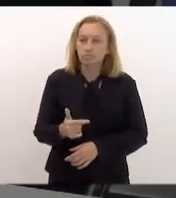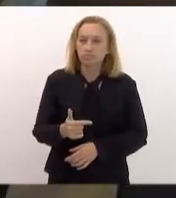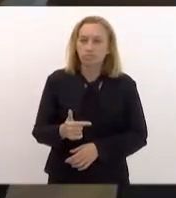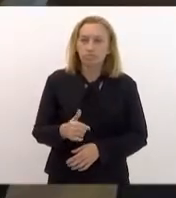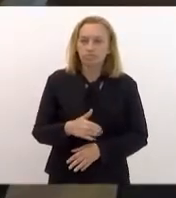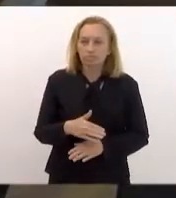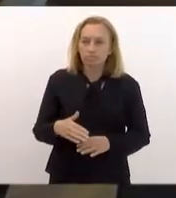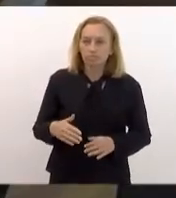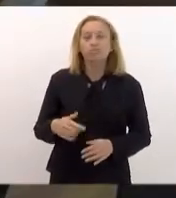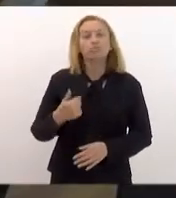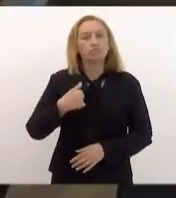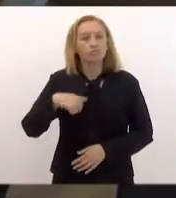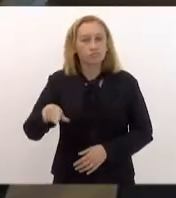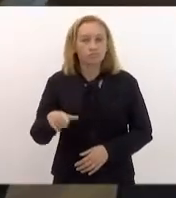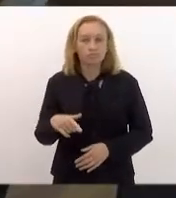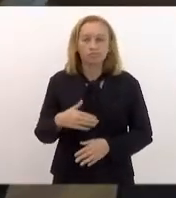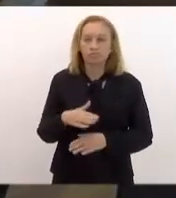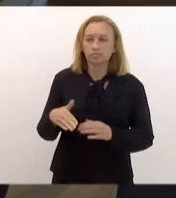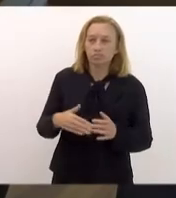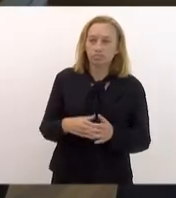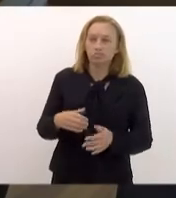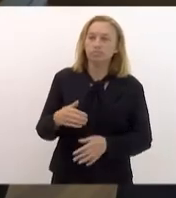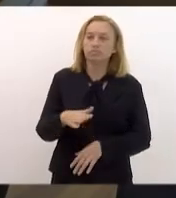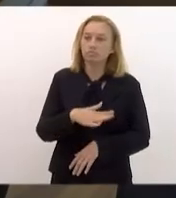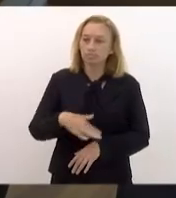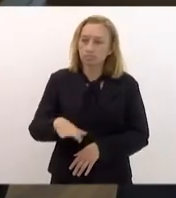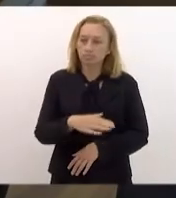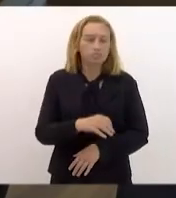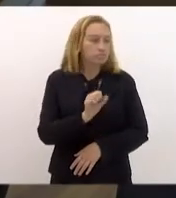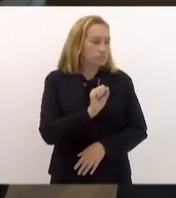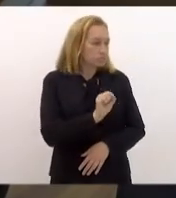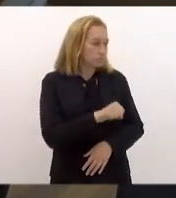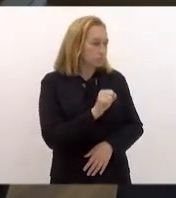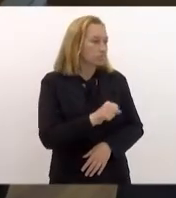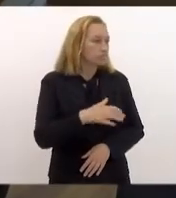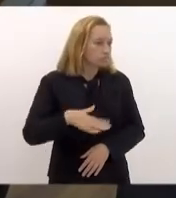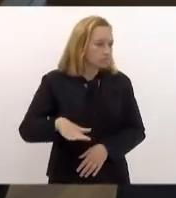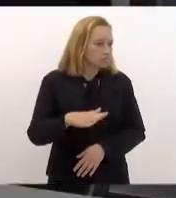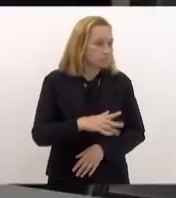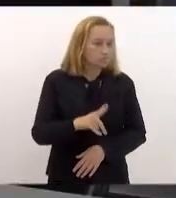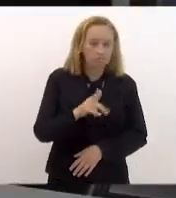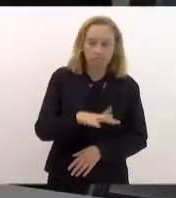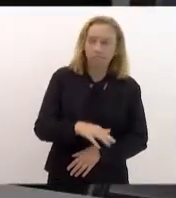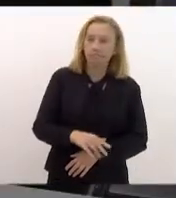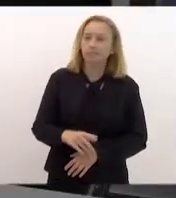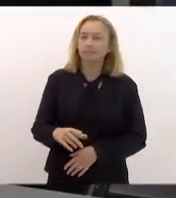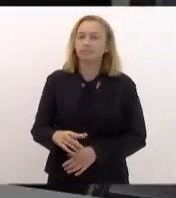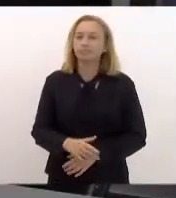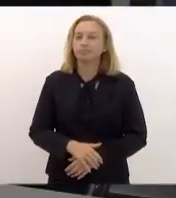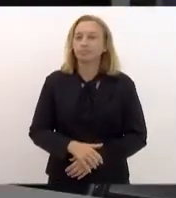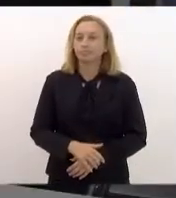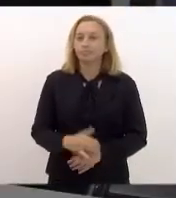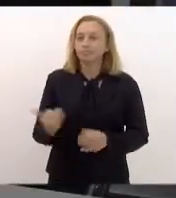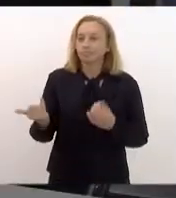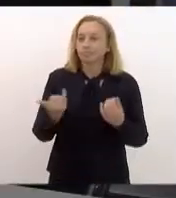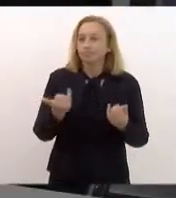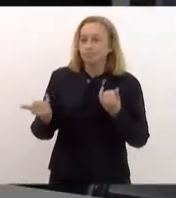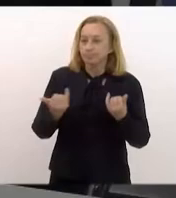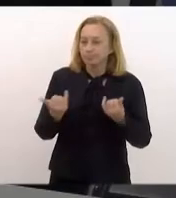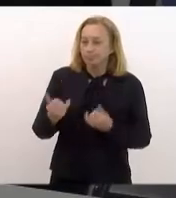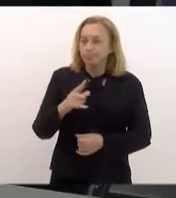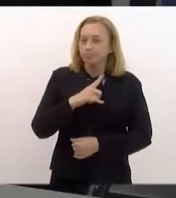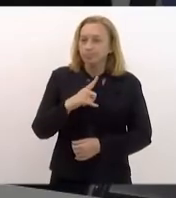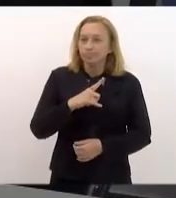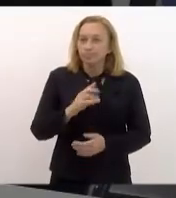áreas. Bom, então tudo bem, mas também tinha áreas que não tinha. Sim, sim. Né? E ainda teve até, pelas informações que eu tenho, recursos